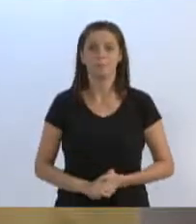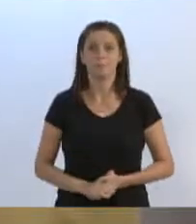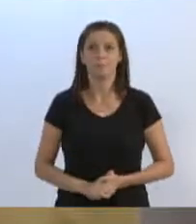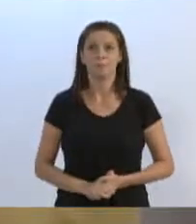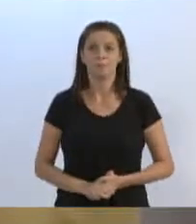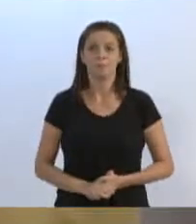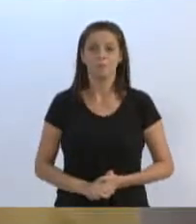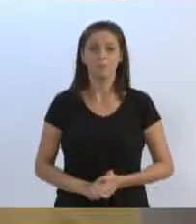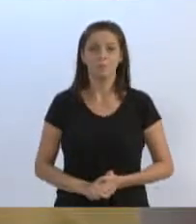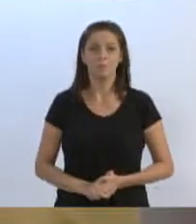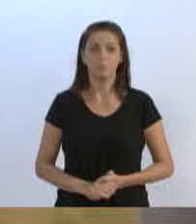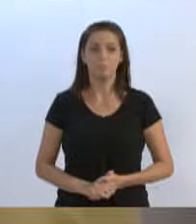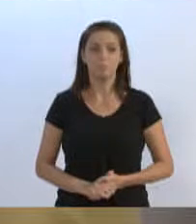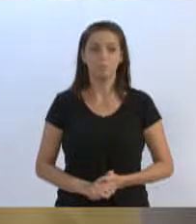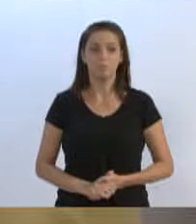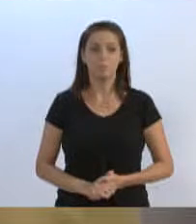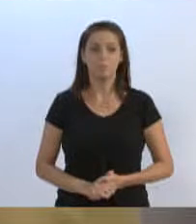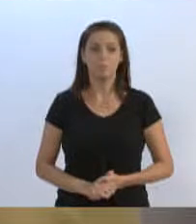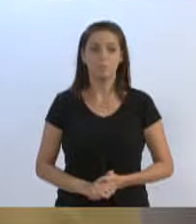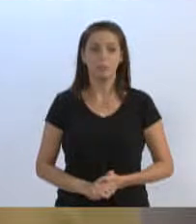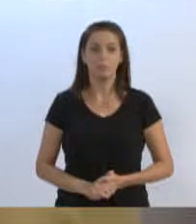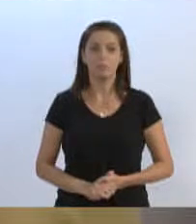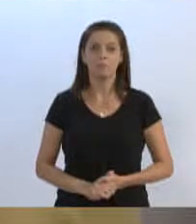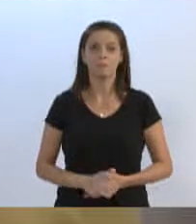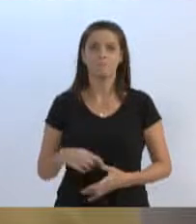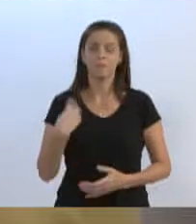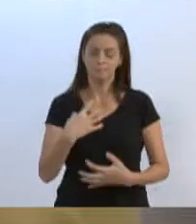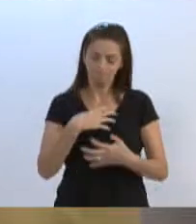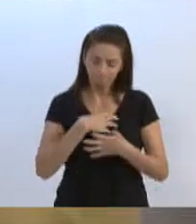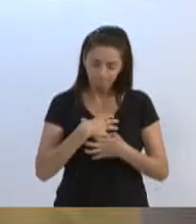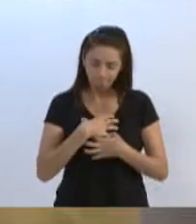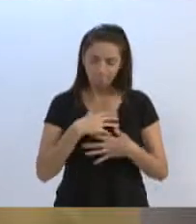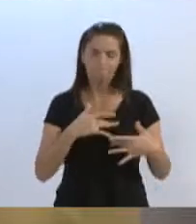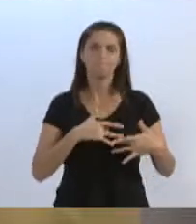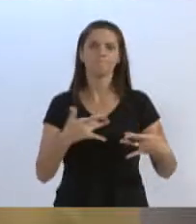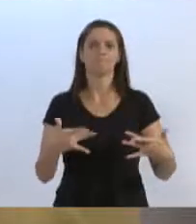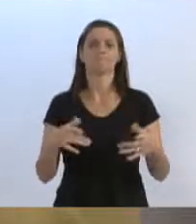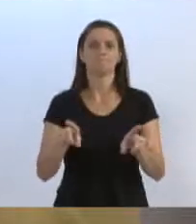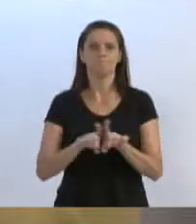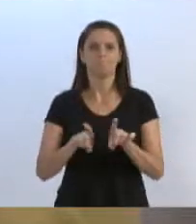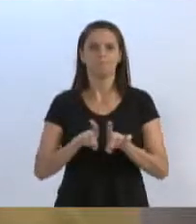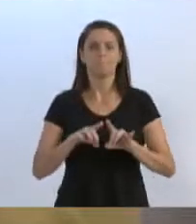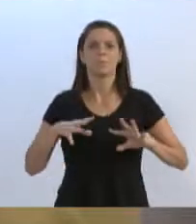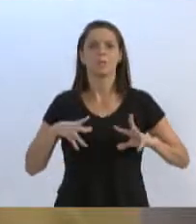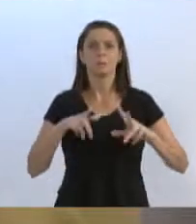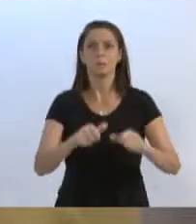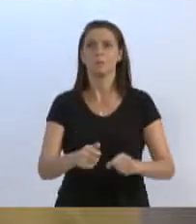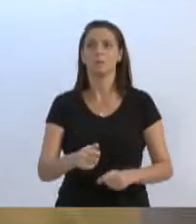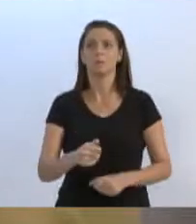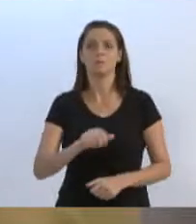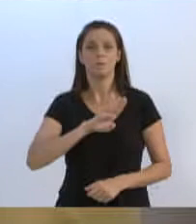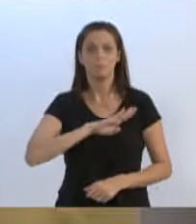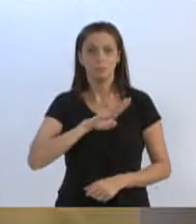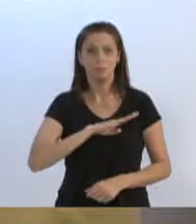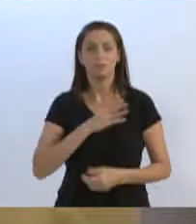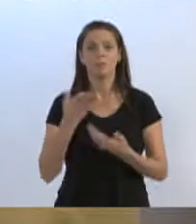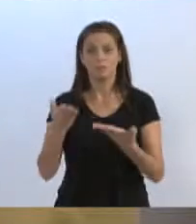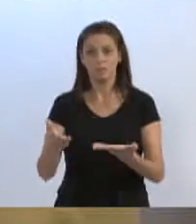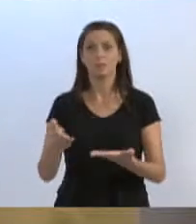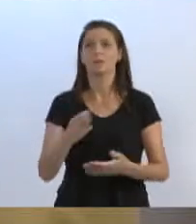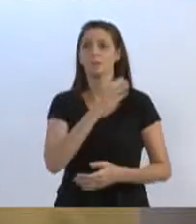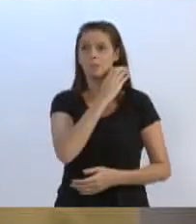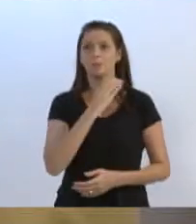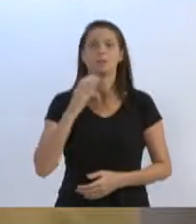deixamos aqui a nossa nosso sentimento de de solidariedade também todos os nossos colegas né doutor césar assim nós